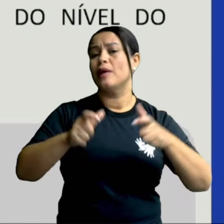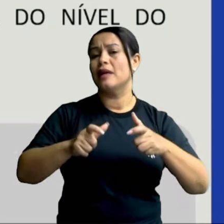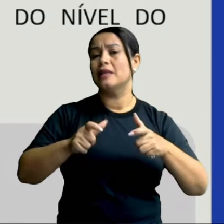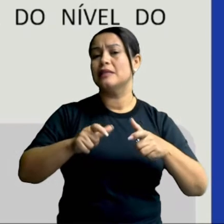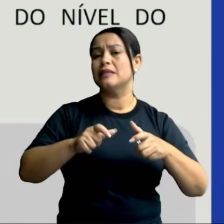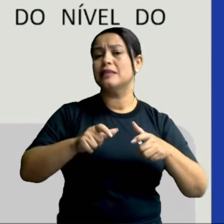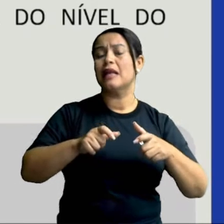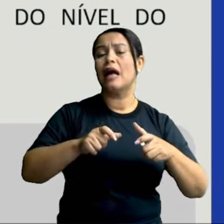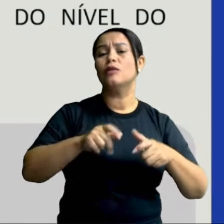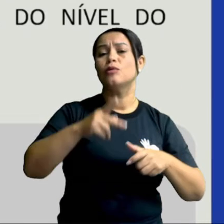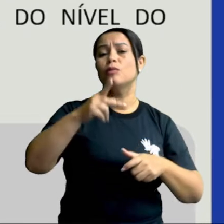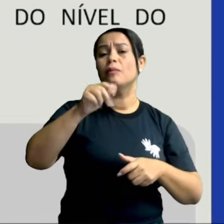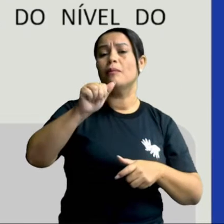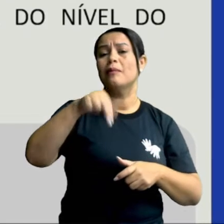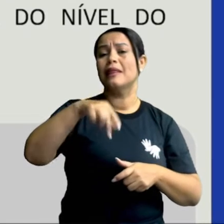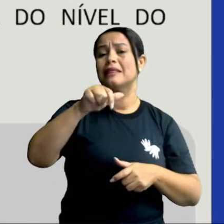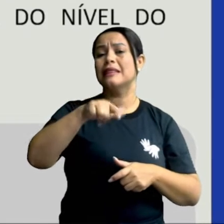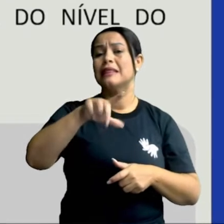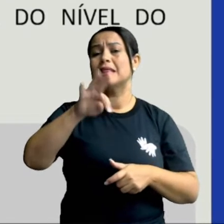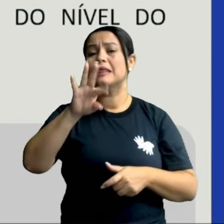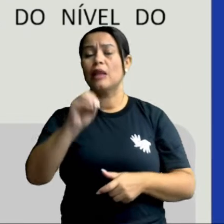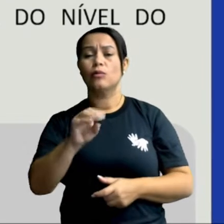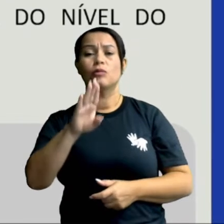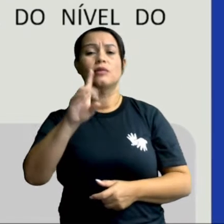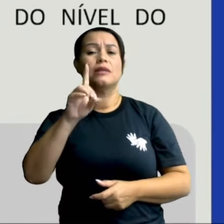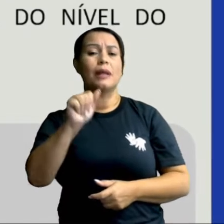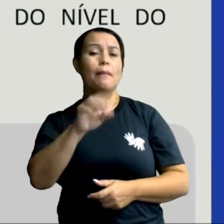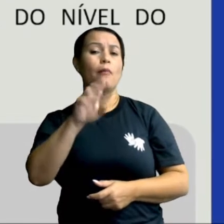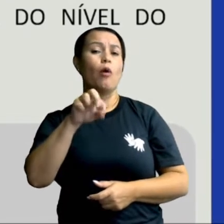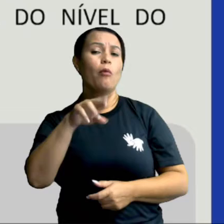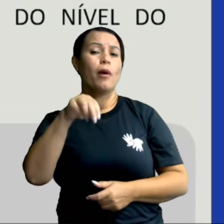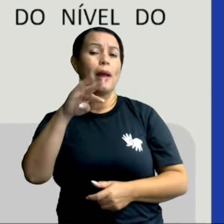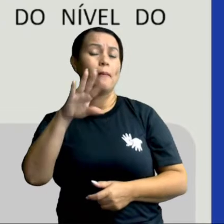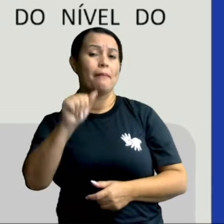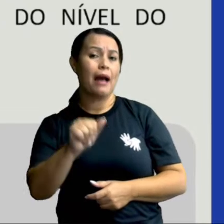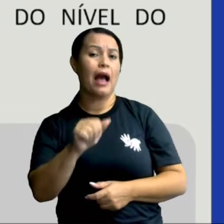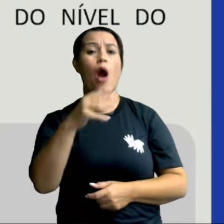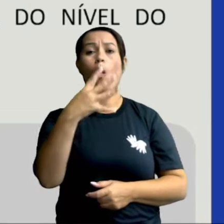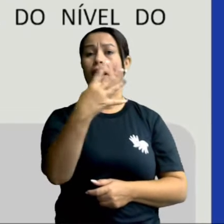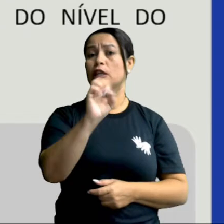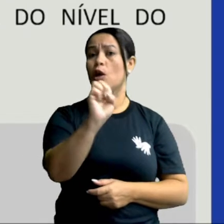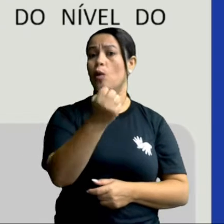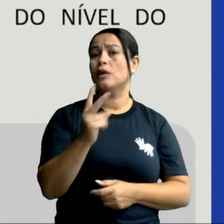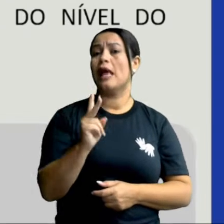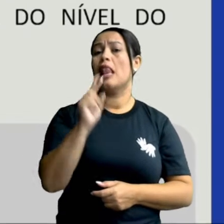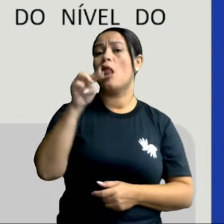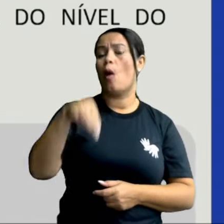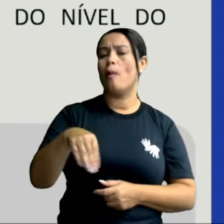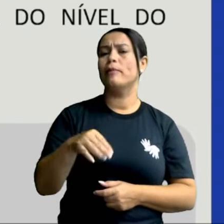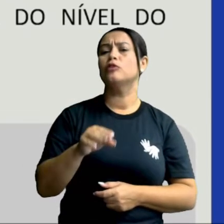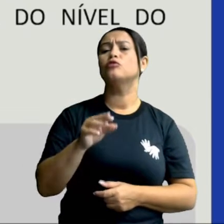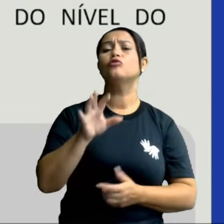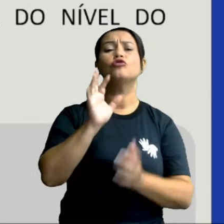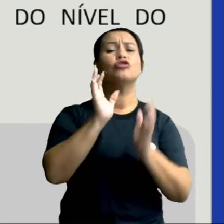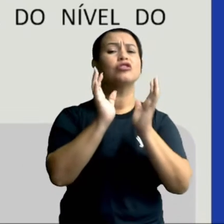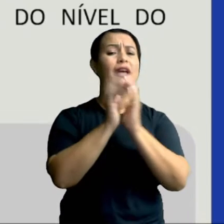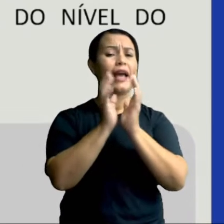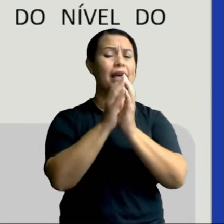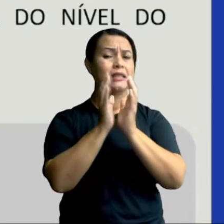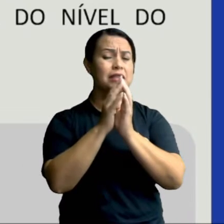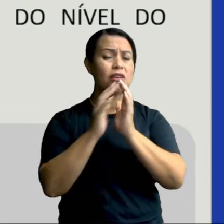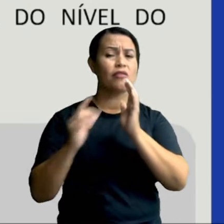da Borborema e encontra-se a 48 quilômetros do Recife, a uma altitude